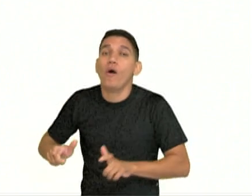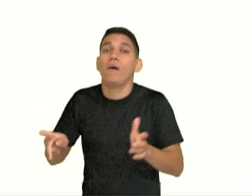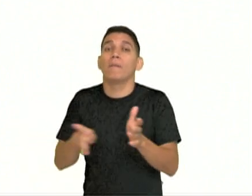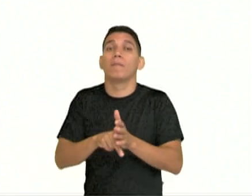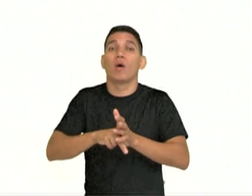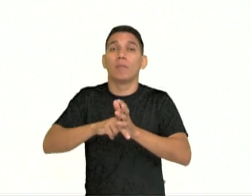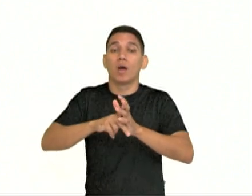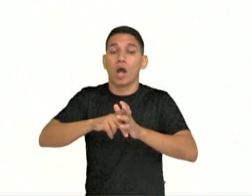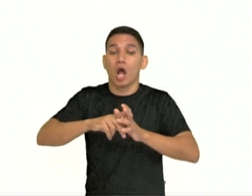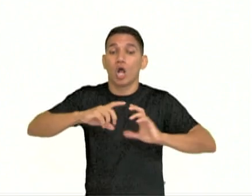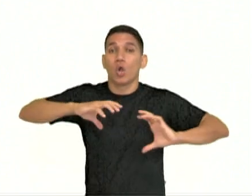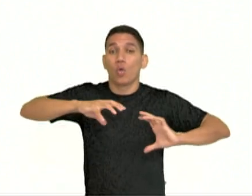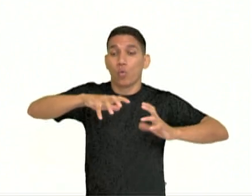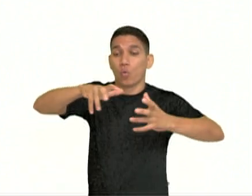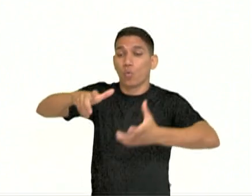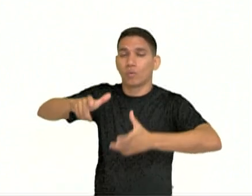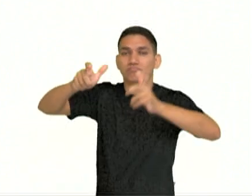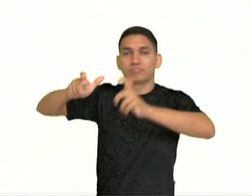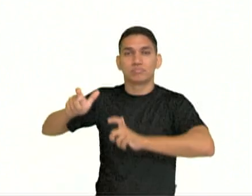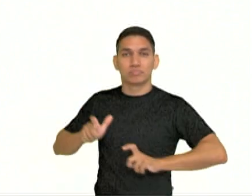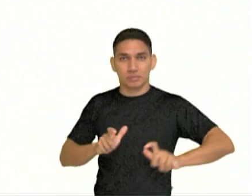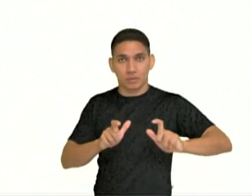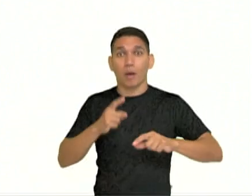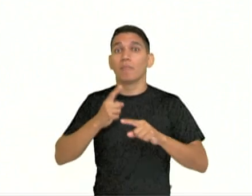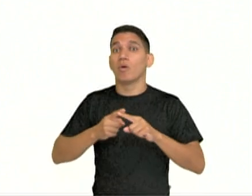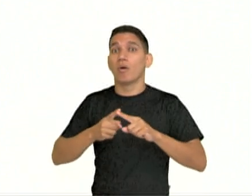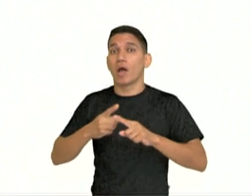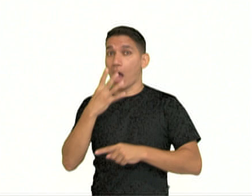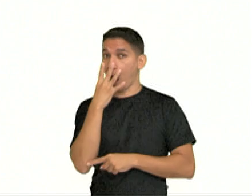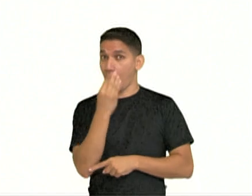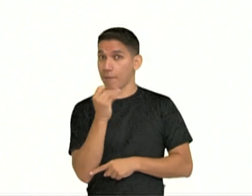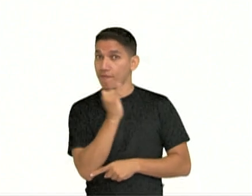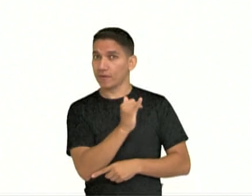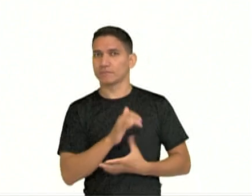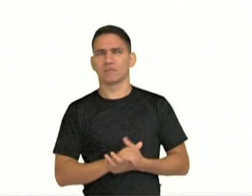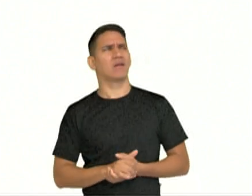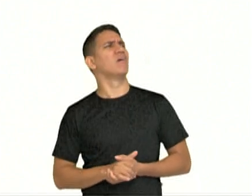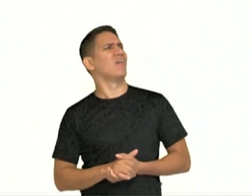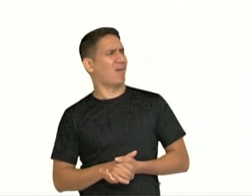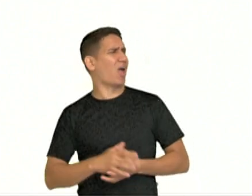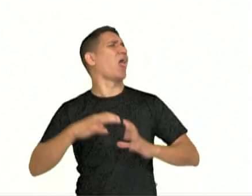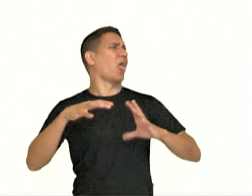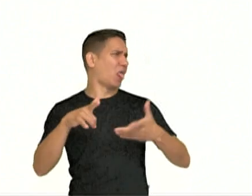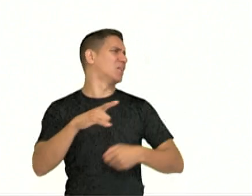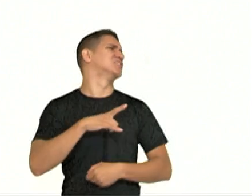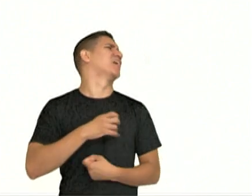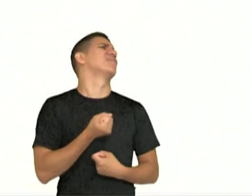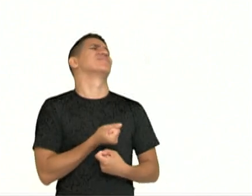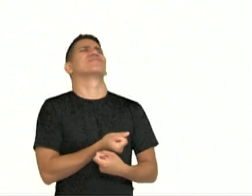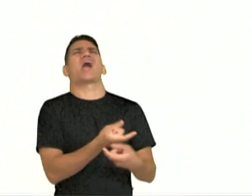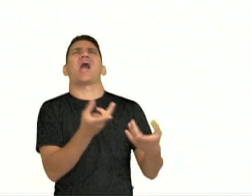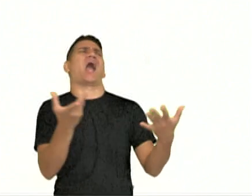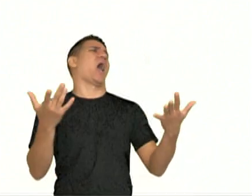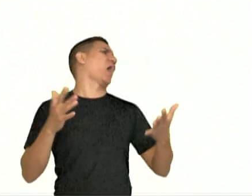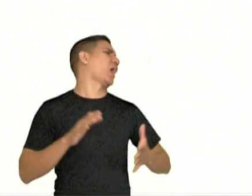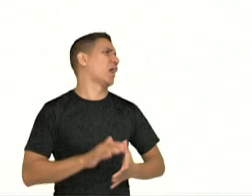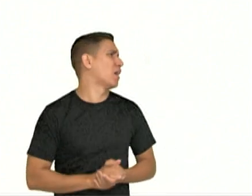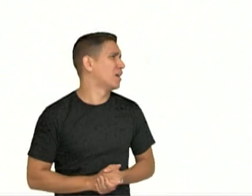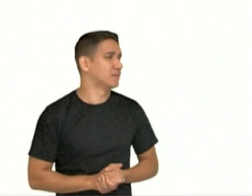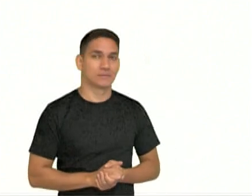planeta Terra. Porque a raposa diz: vê-se tanta coisa na Terra. Então observem aqui,